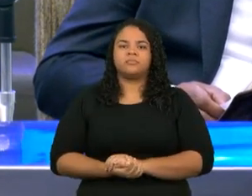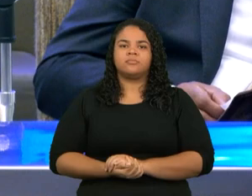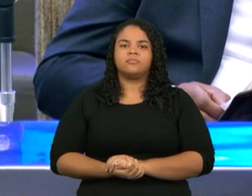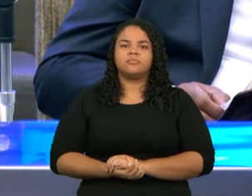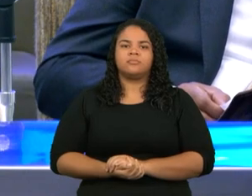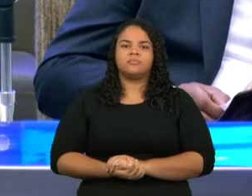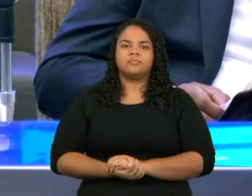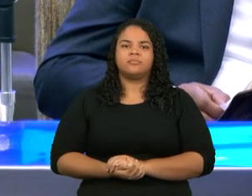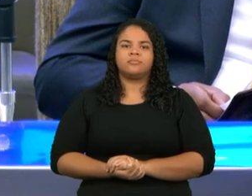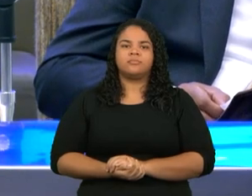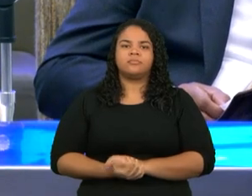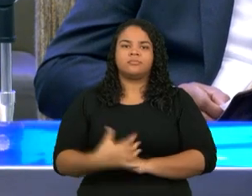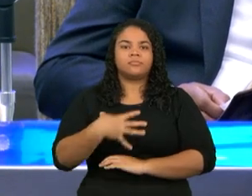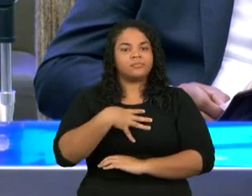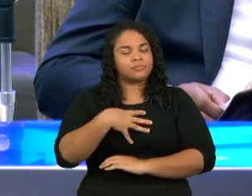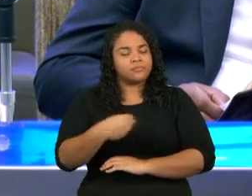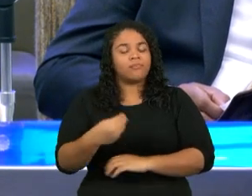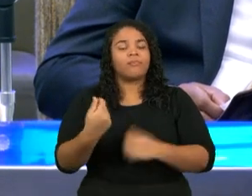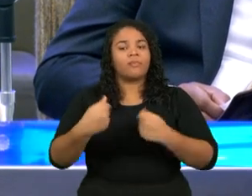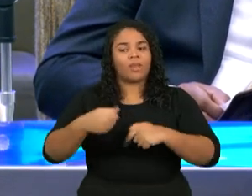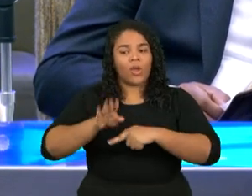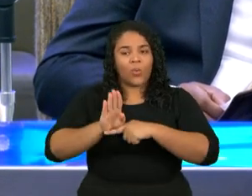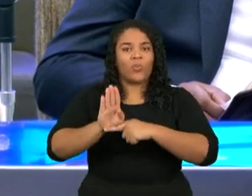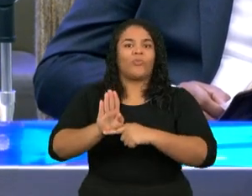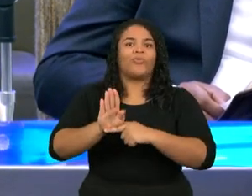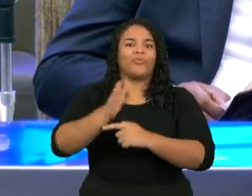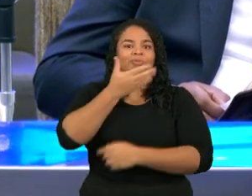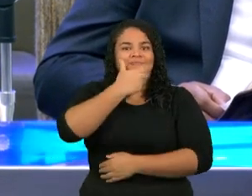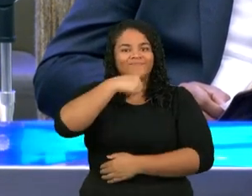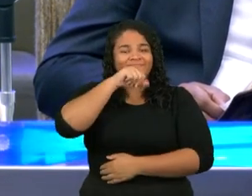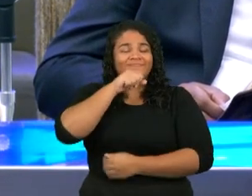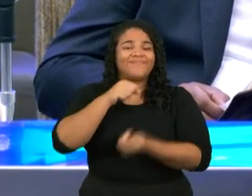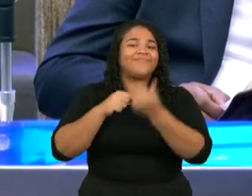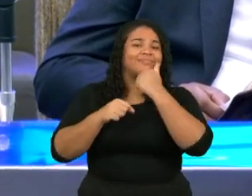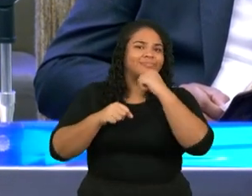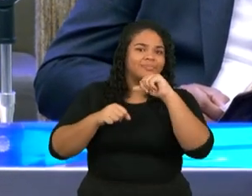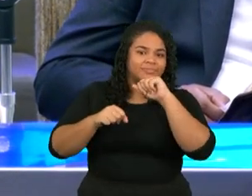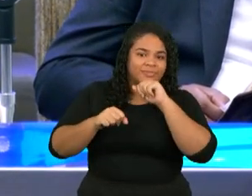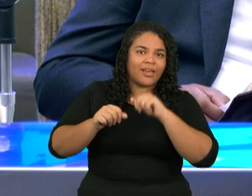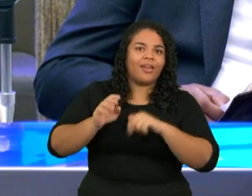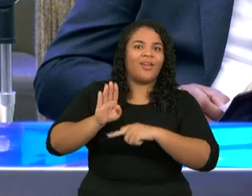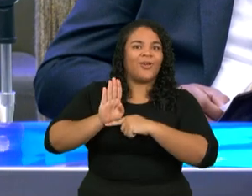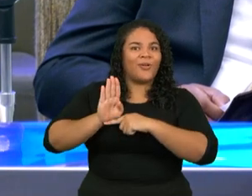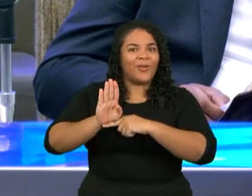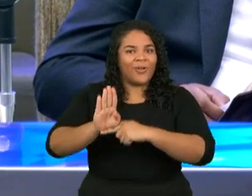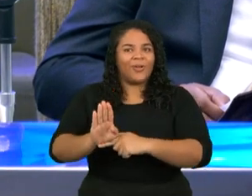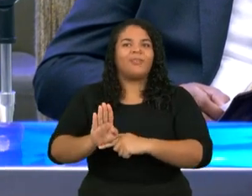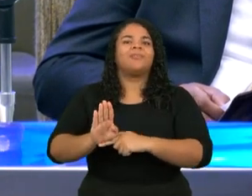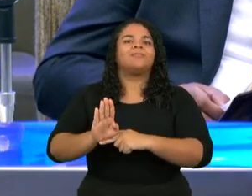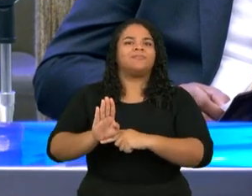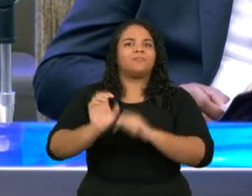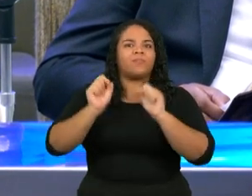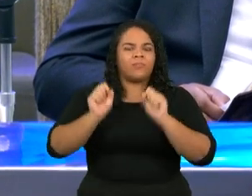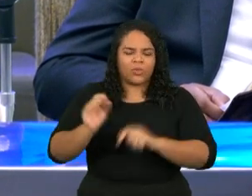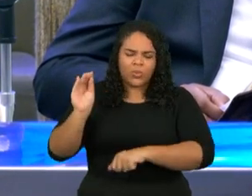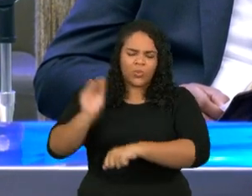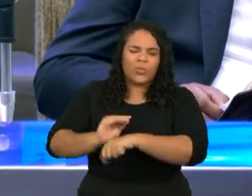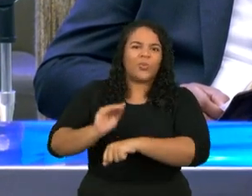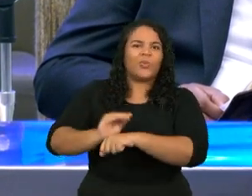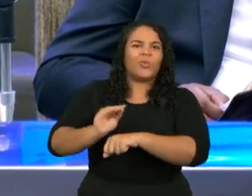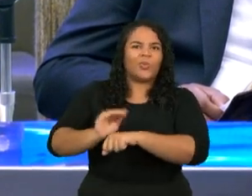facilitem para que os seus pais possam exercer essa responsabilidade no lar